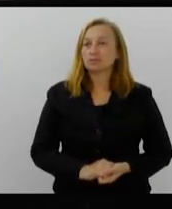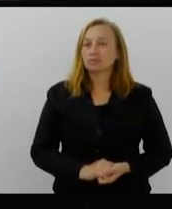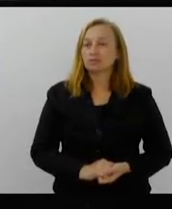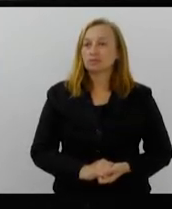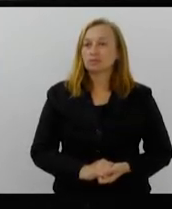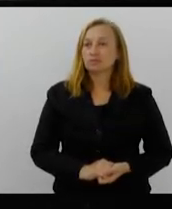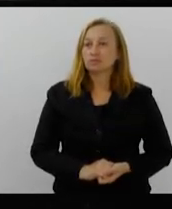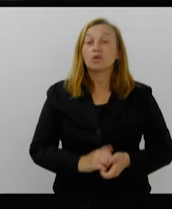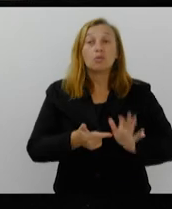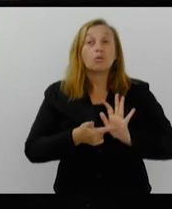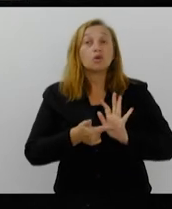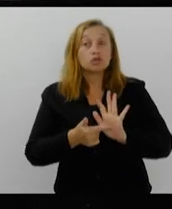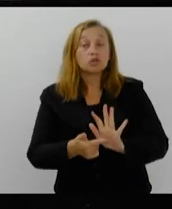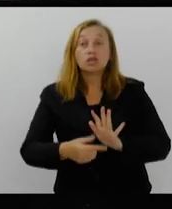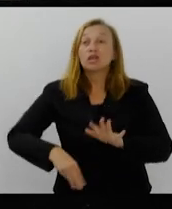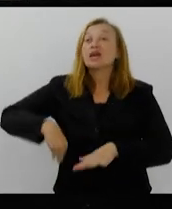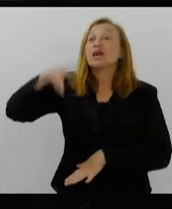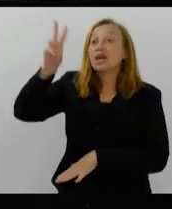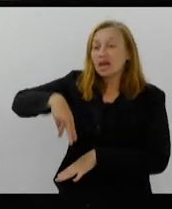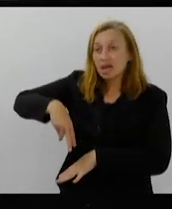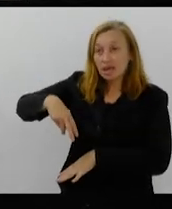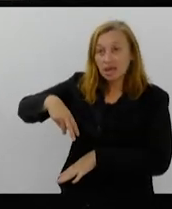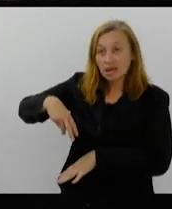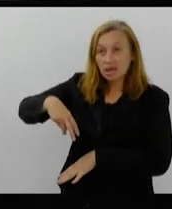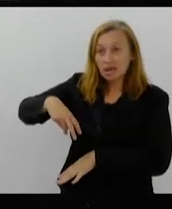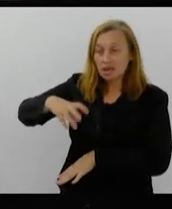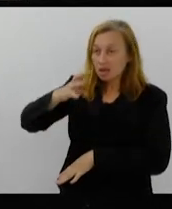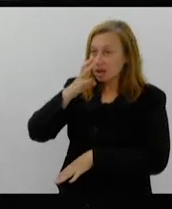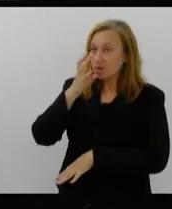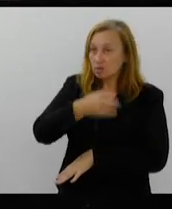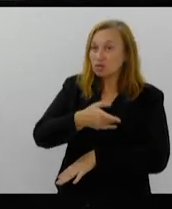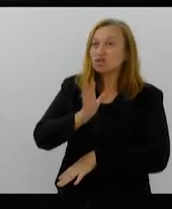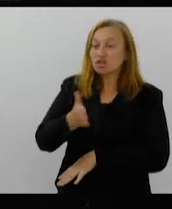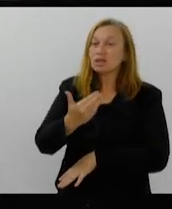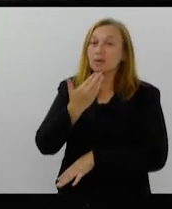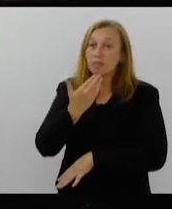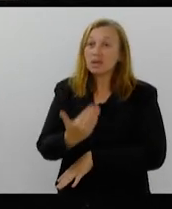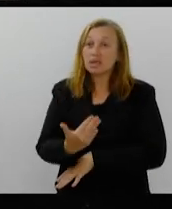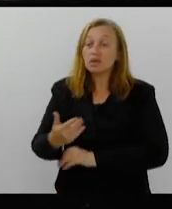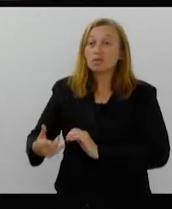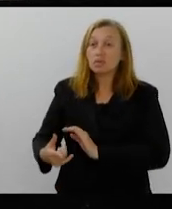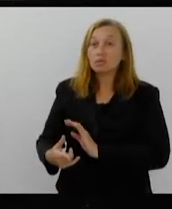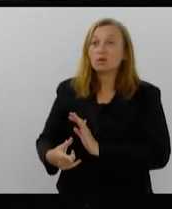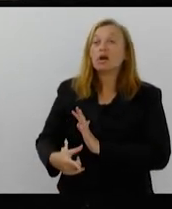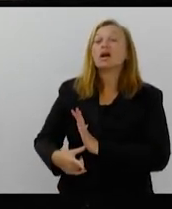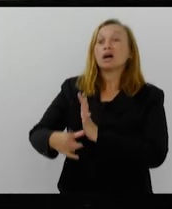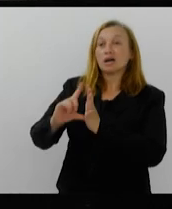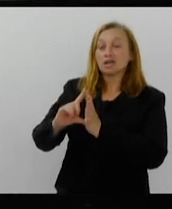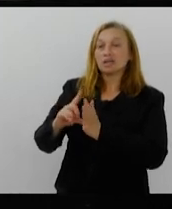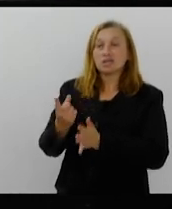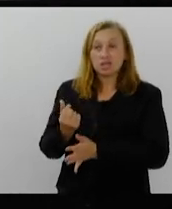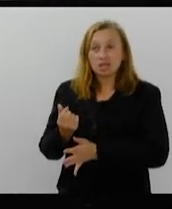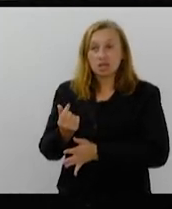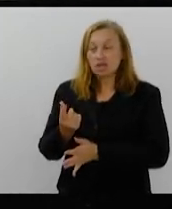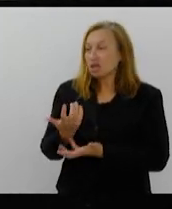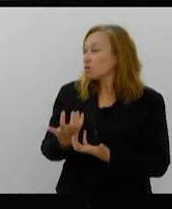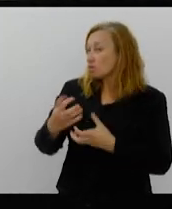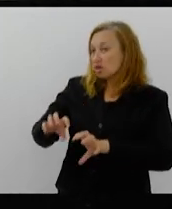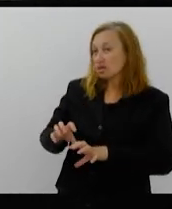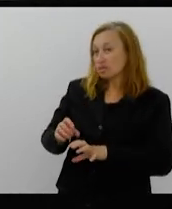Foi revelado que quem o acusa já havia pedido dinheiro a ele e ele se negou a pagar.